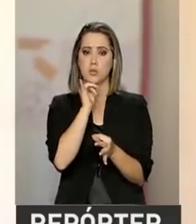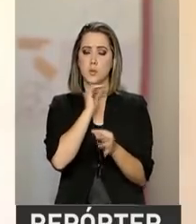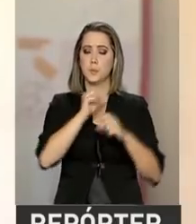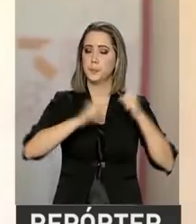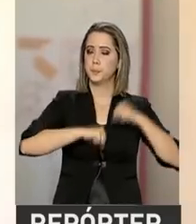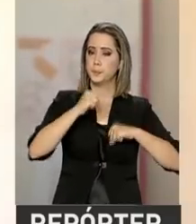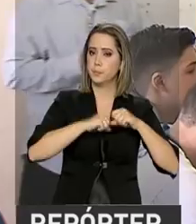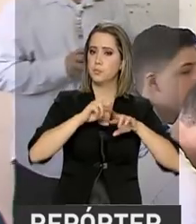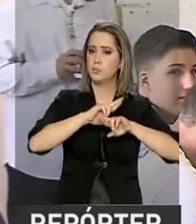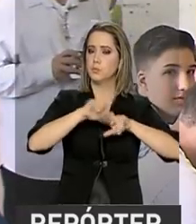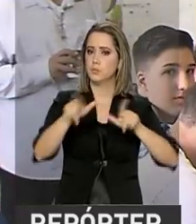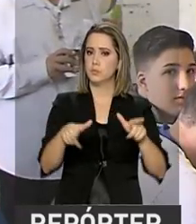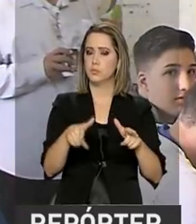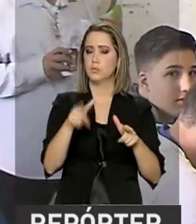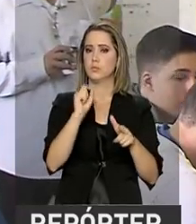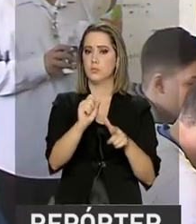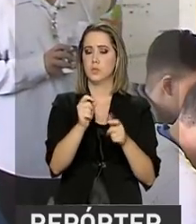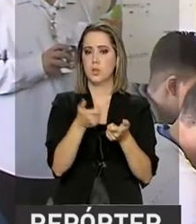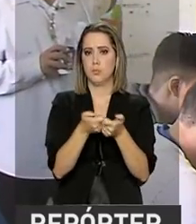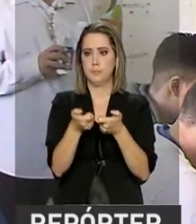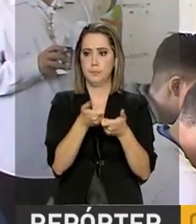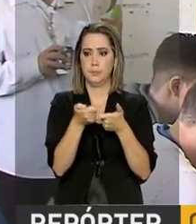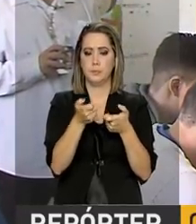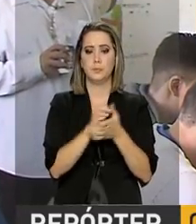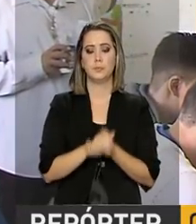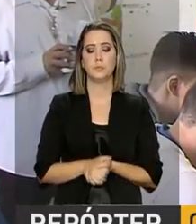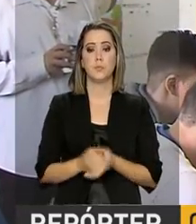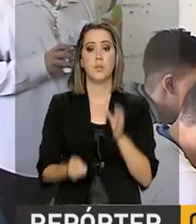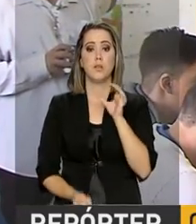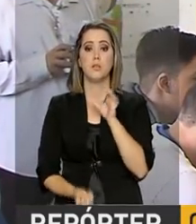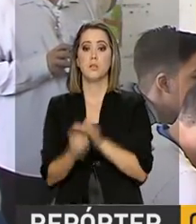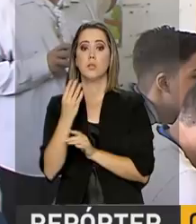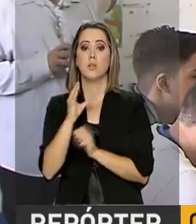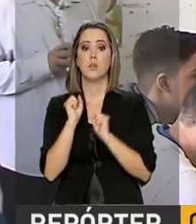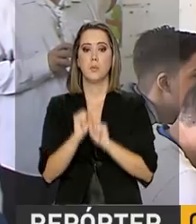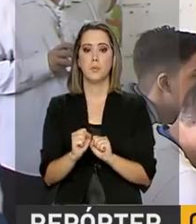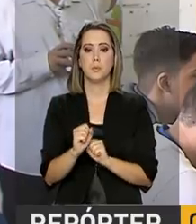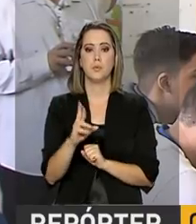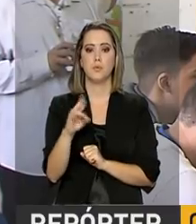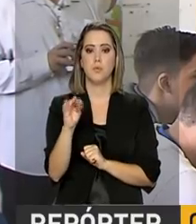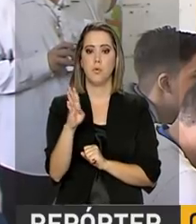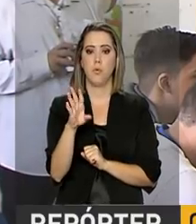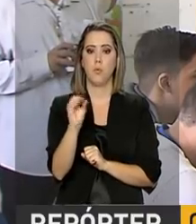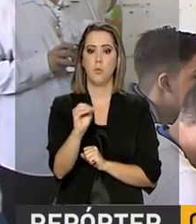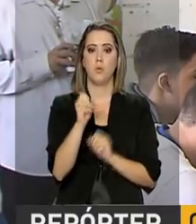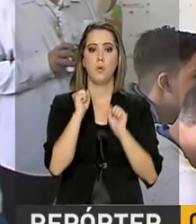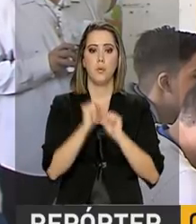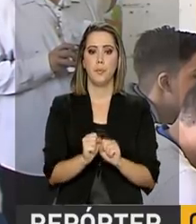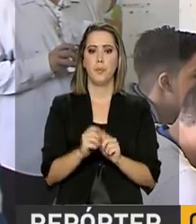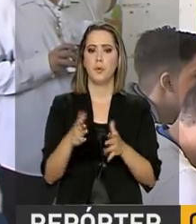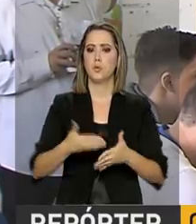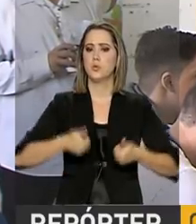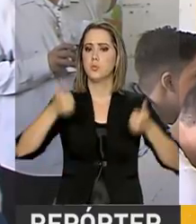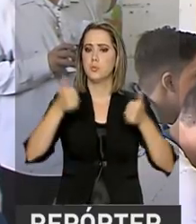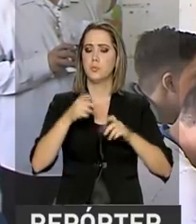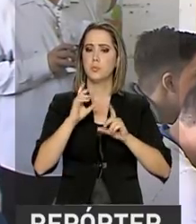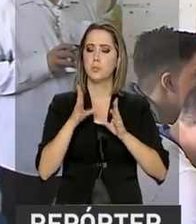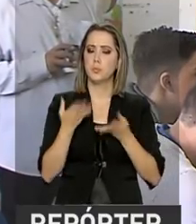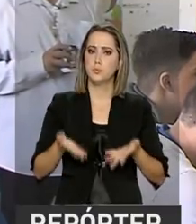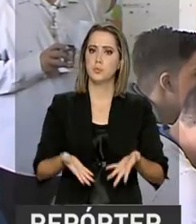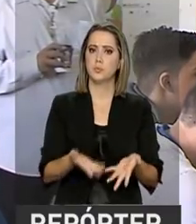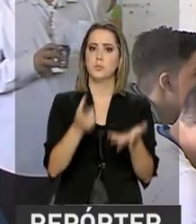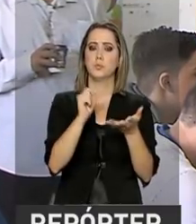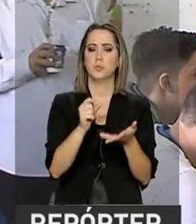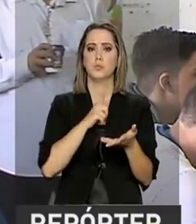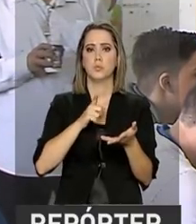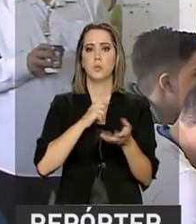inteligência artificial. Criar a cultura da robótica educacional. Ela pode ser uma ferramenta muito estimulante e